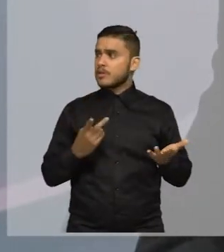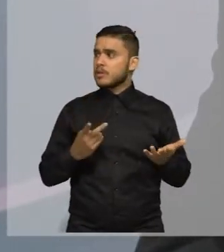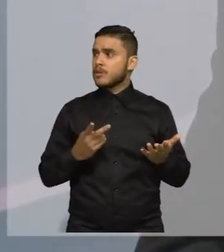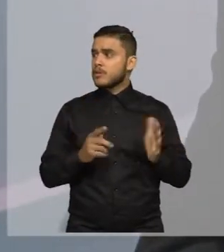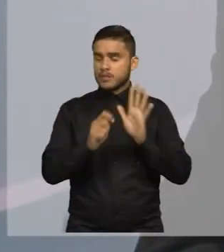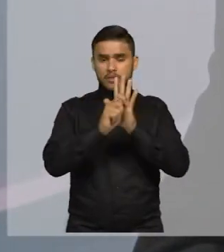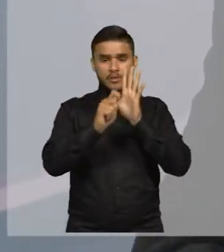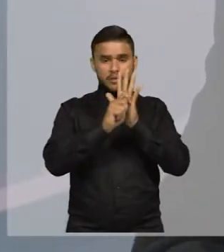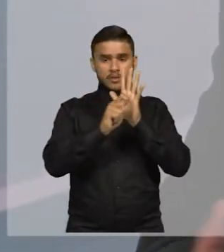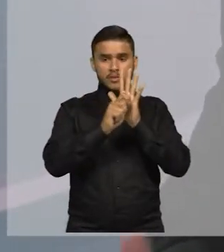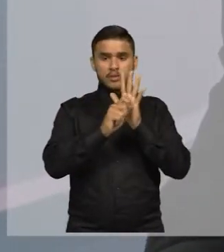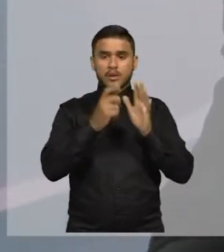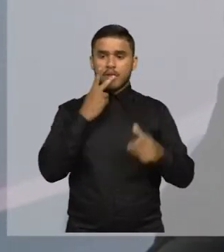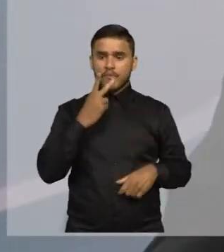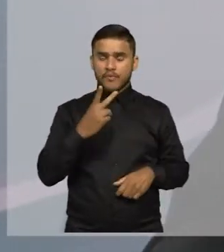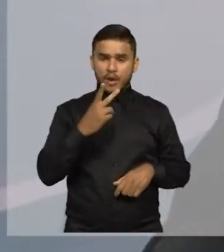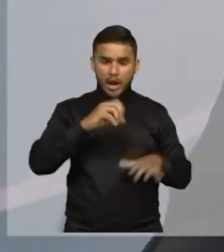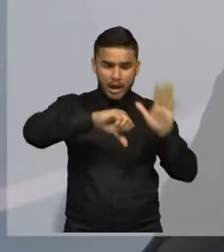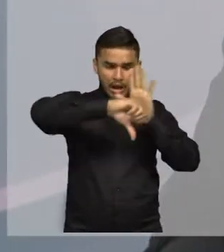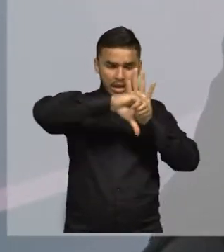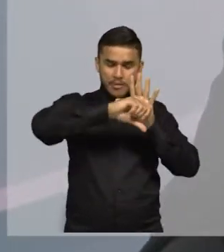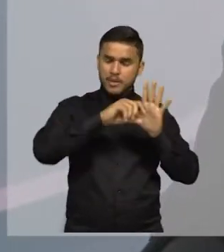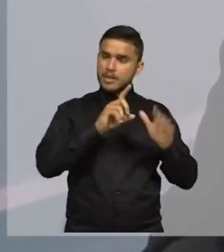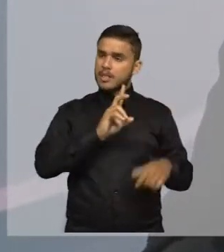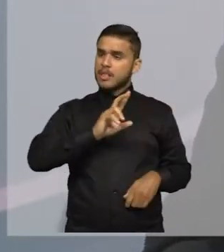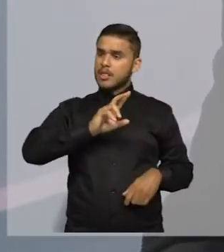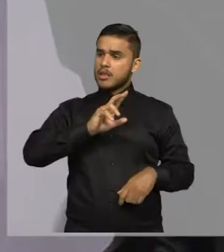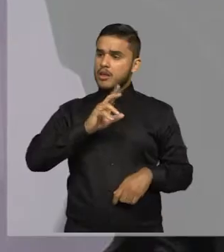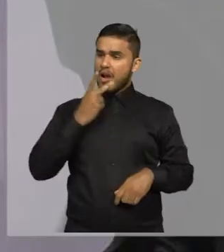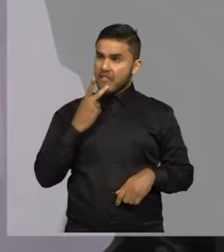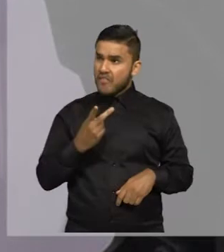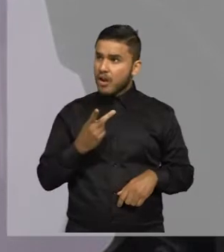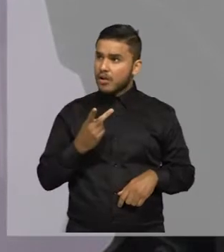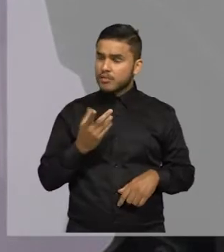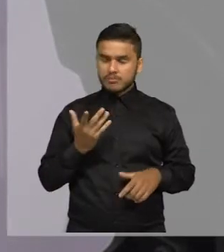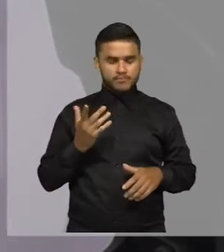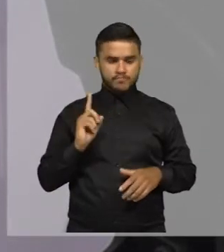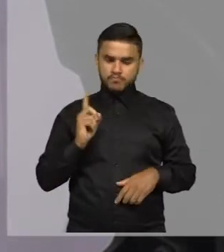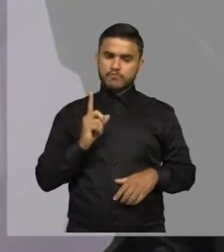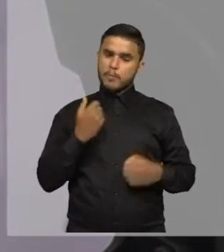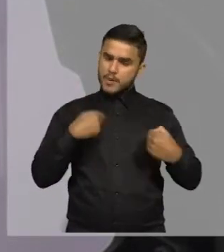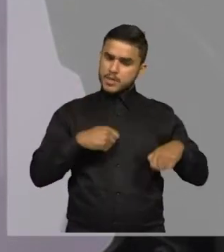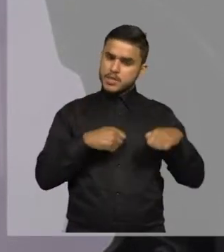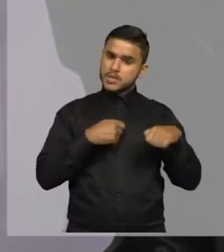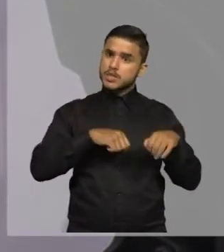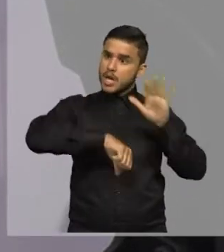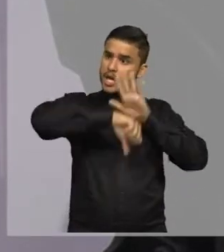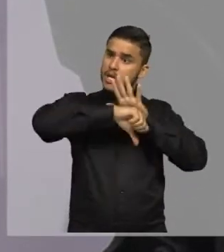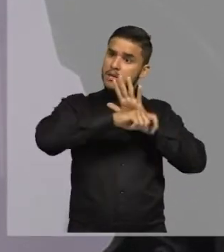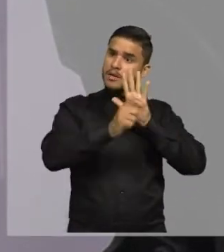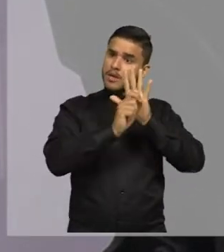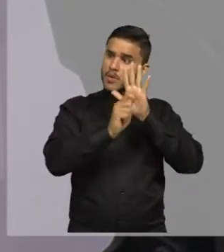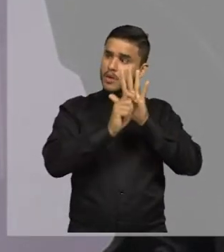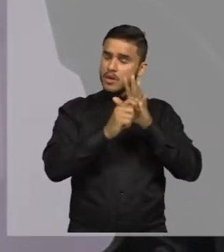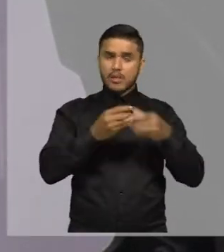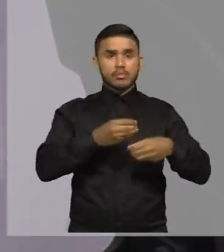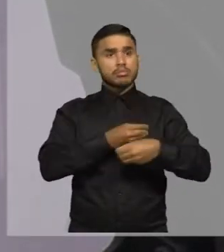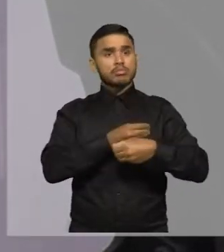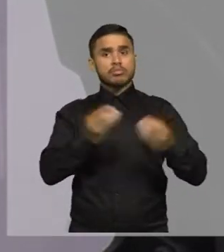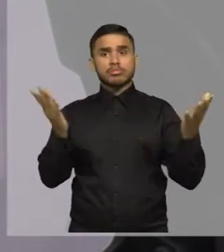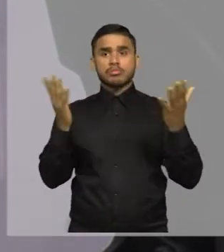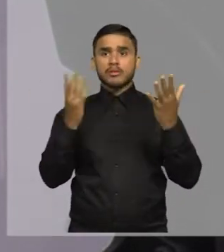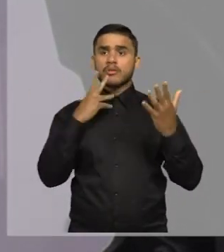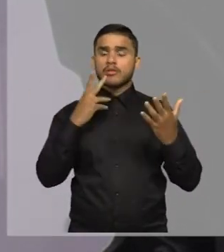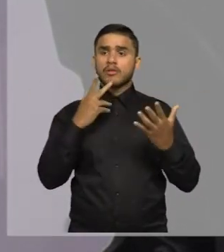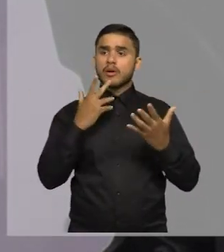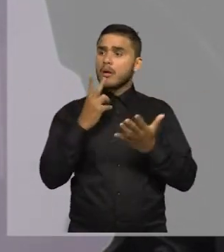o consumo. Ora, se você tem a demanda, isso é água de morro abaixo e fogo de